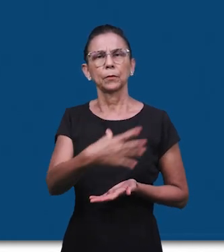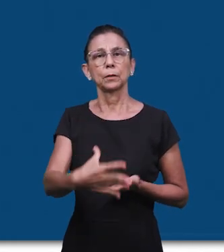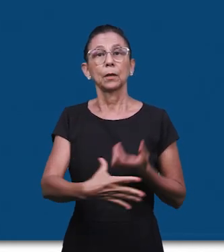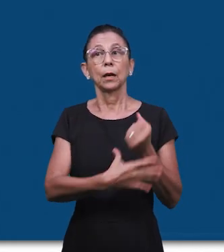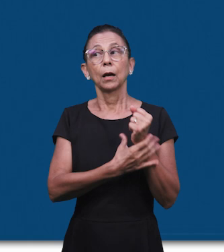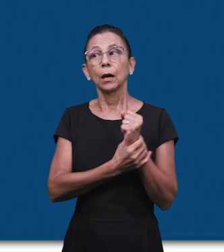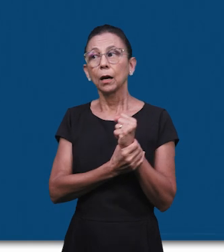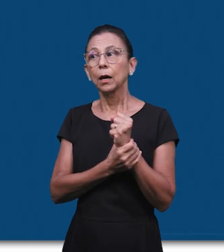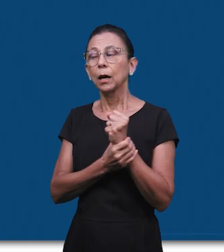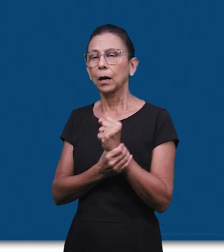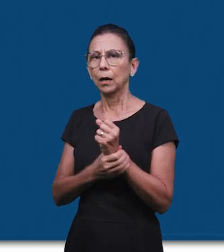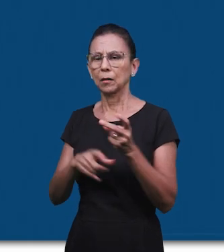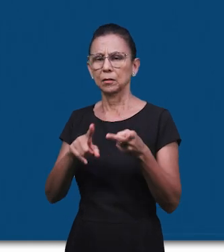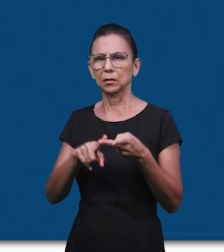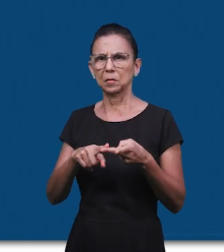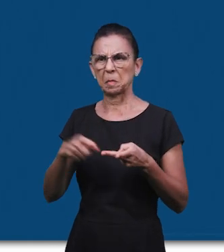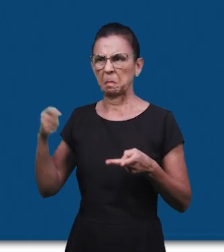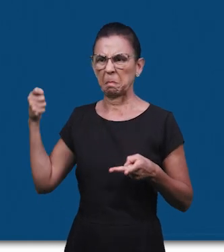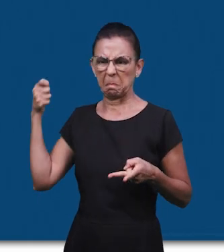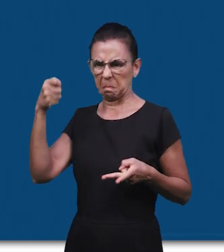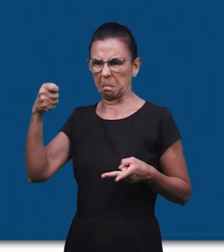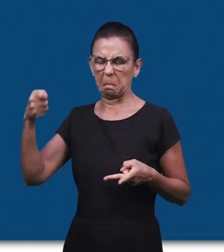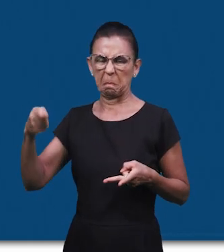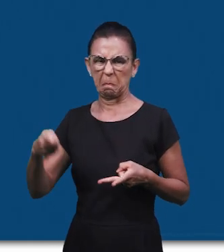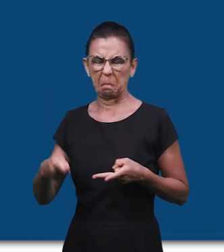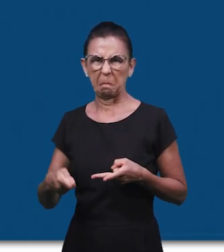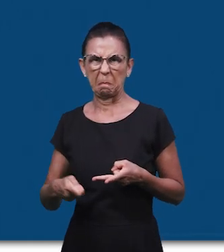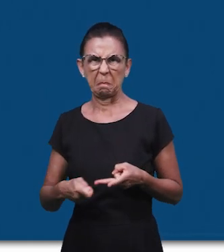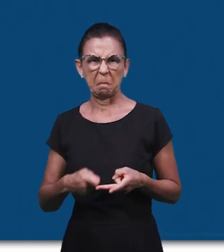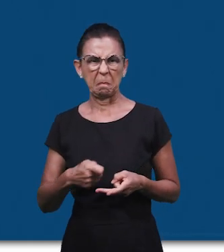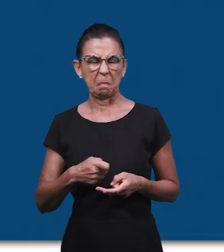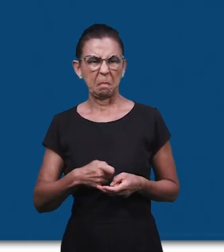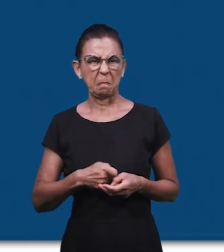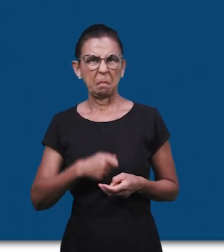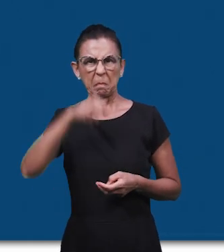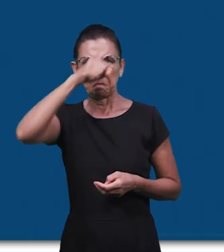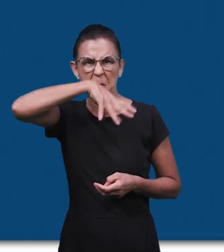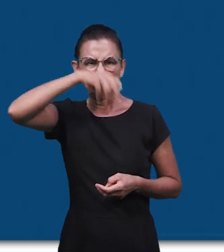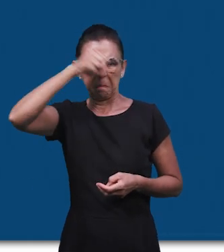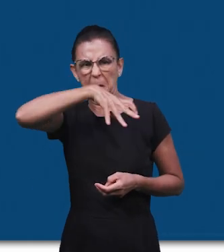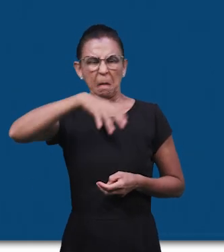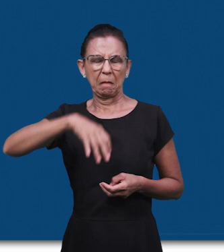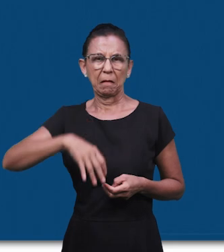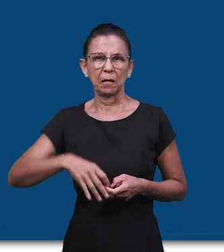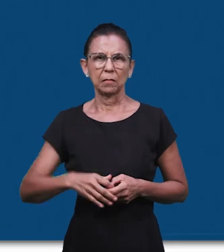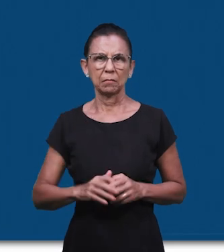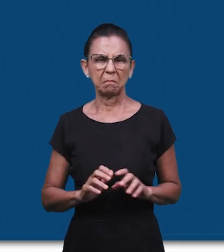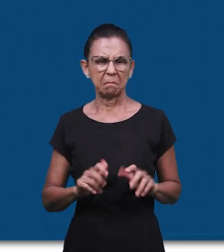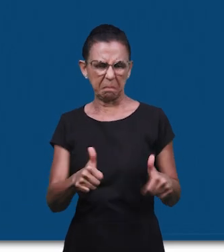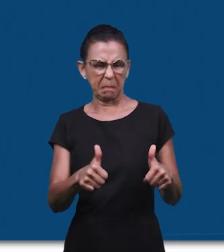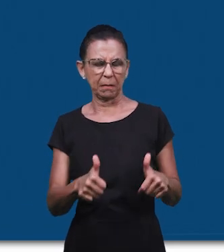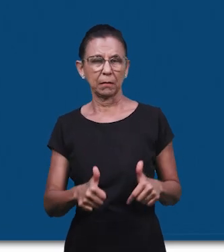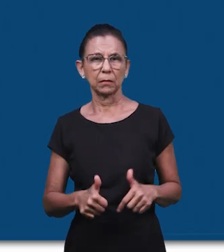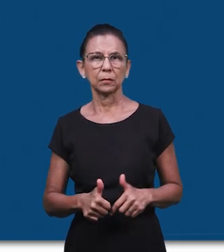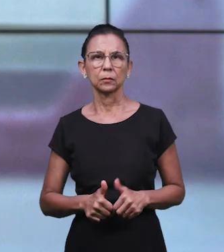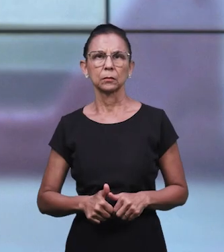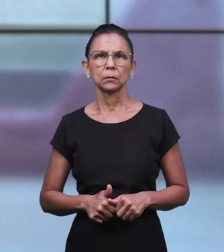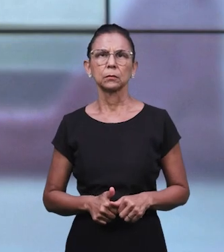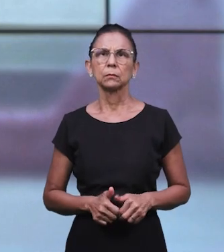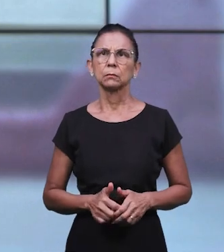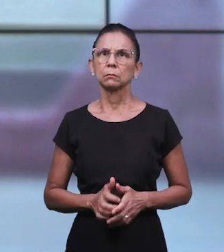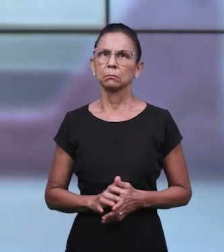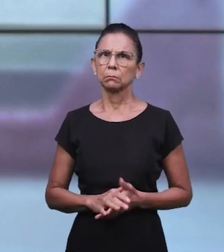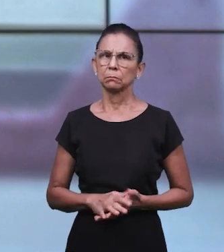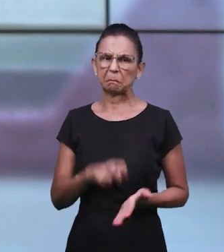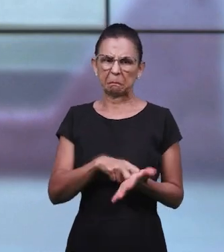no autoritarismo, os pais têm aspereza no falar e no agir com correção excessiva.